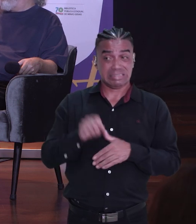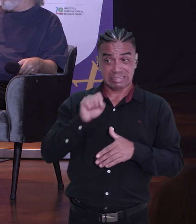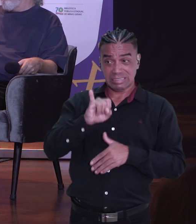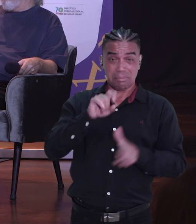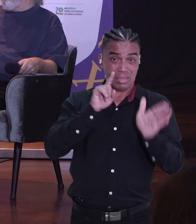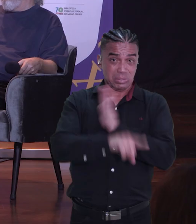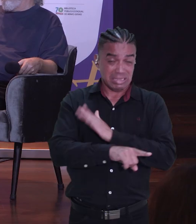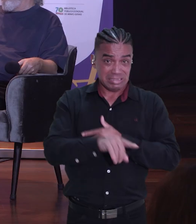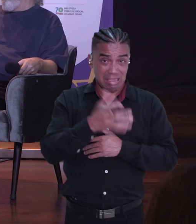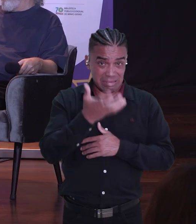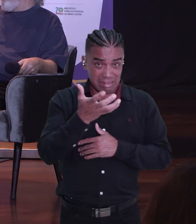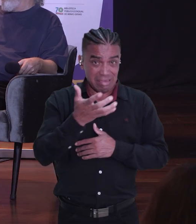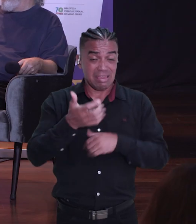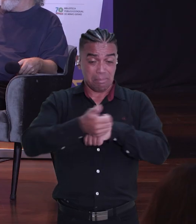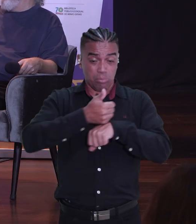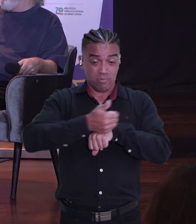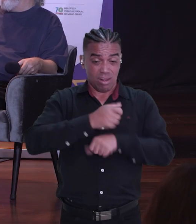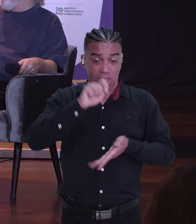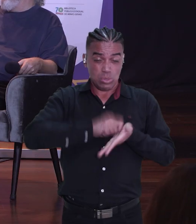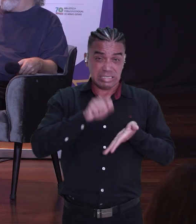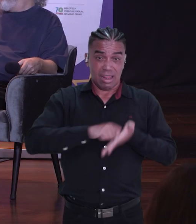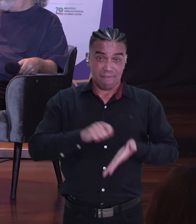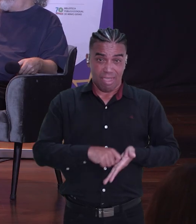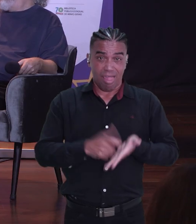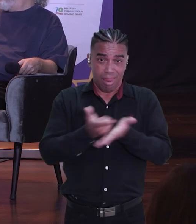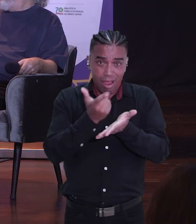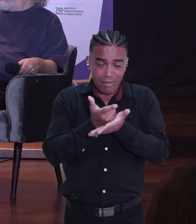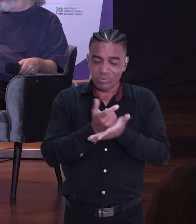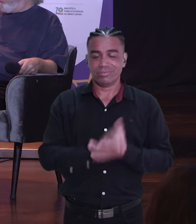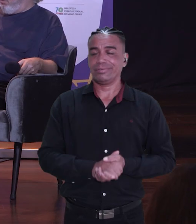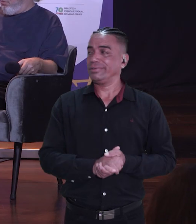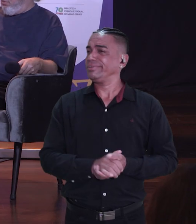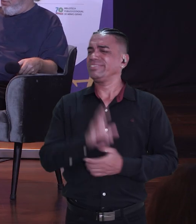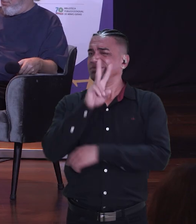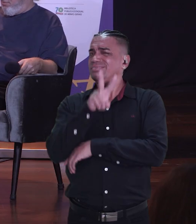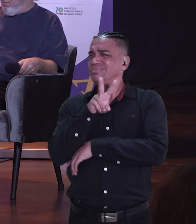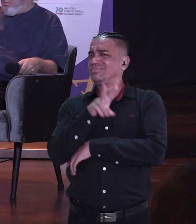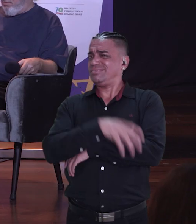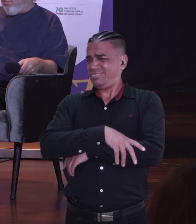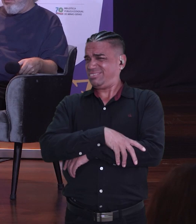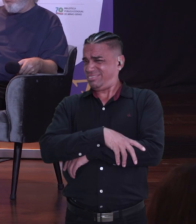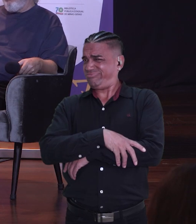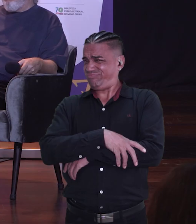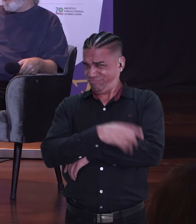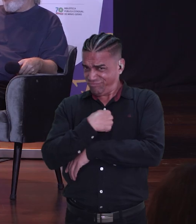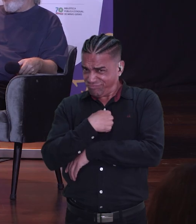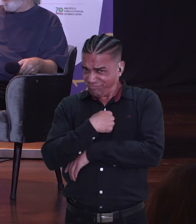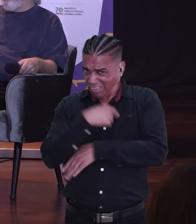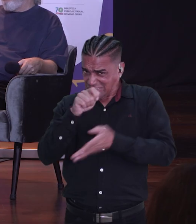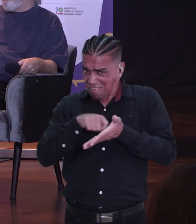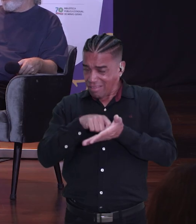alguém perguntasse na época se ele pretendia ser um escritor, ele ficaria olhando assim, espantado. Ele